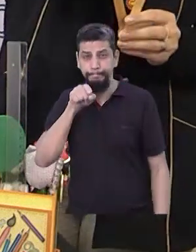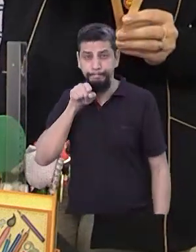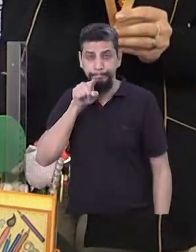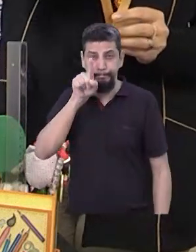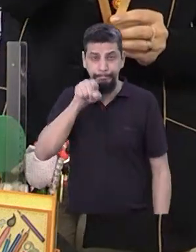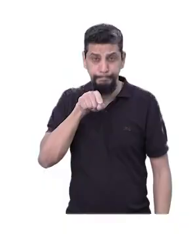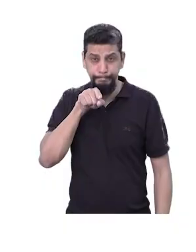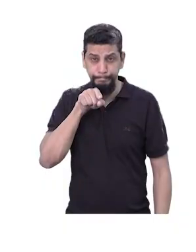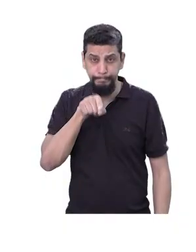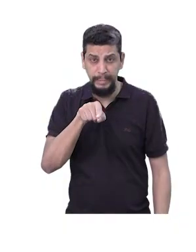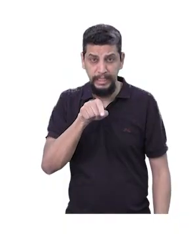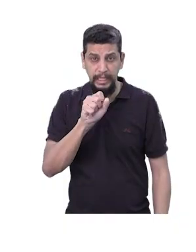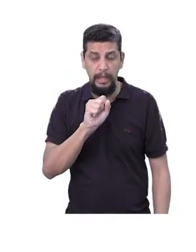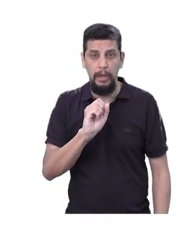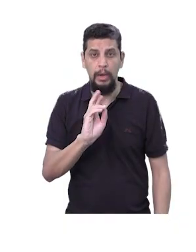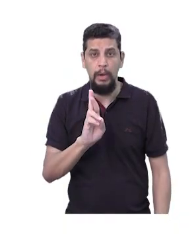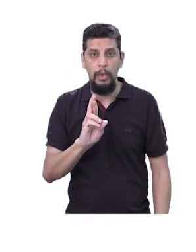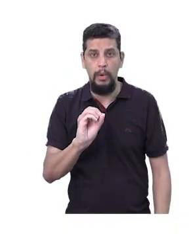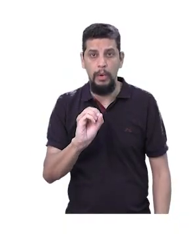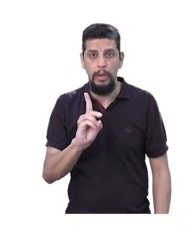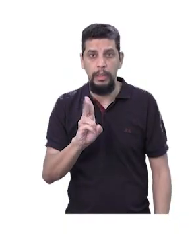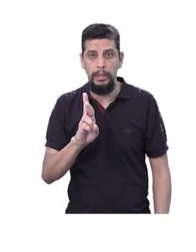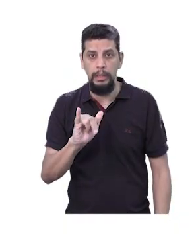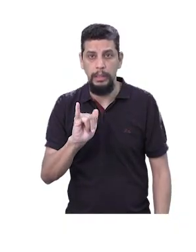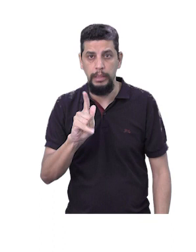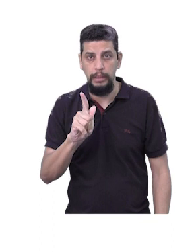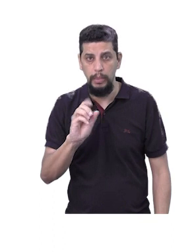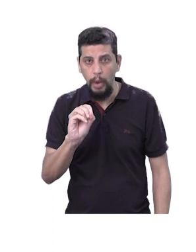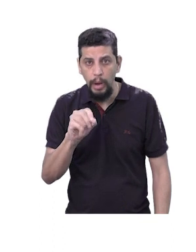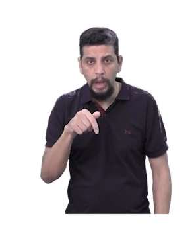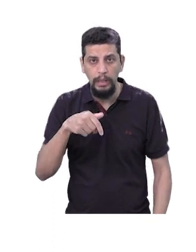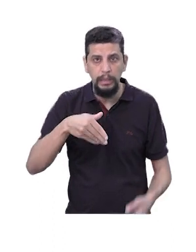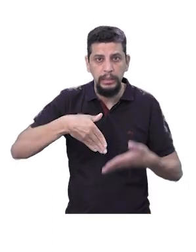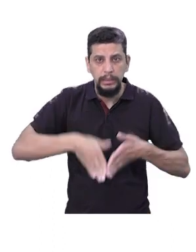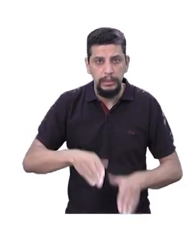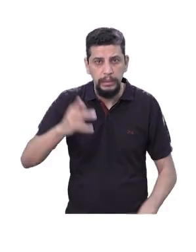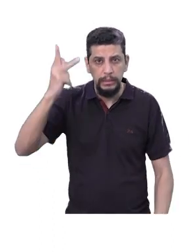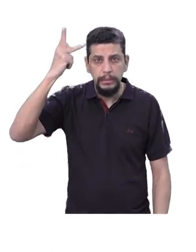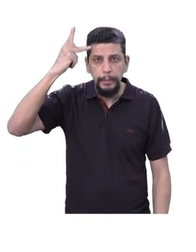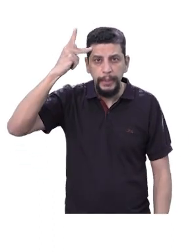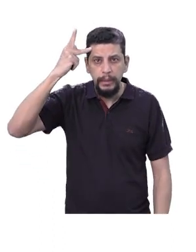primeira afirmação. Rodrigo Botura é paulistano.